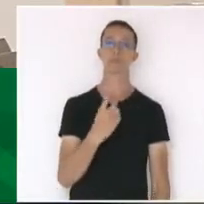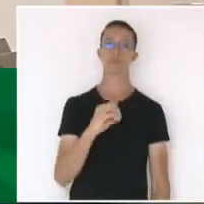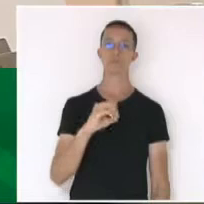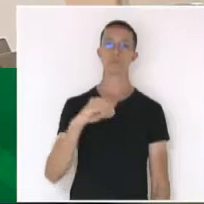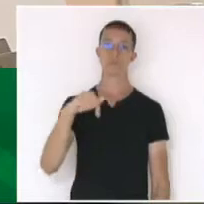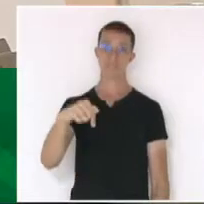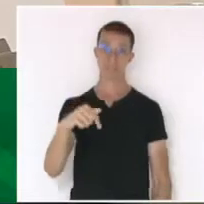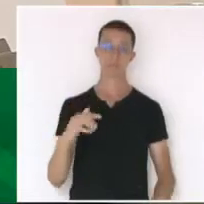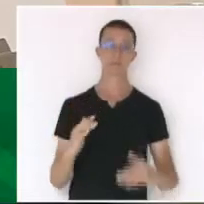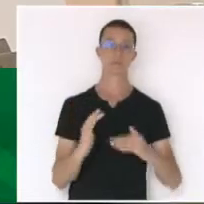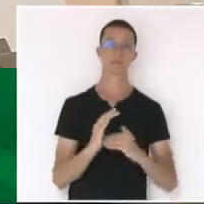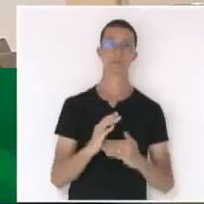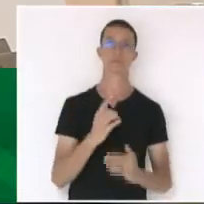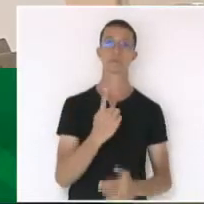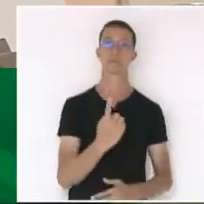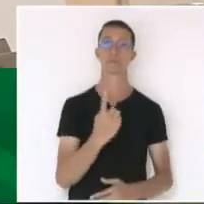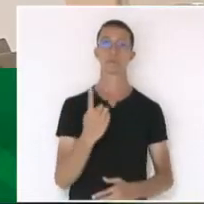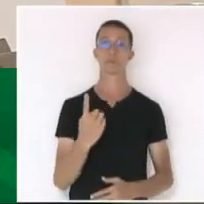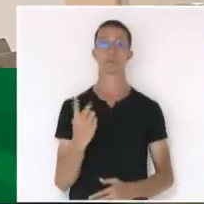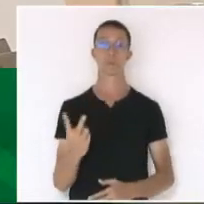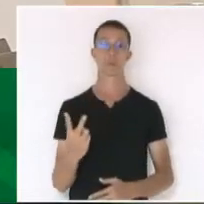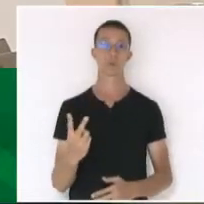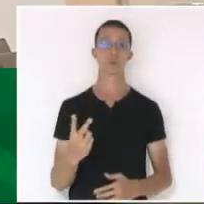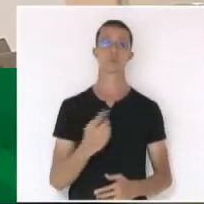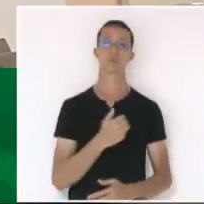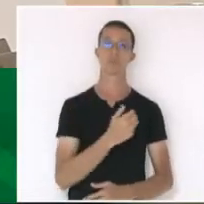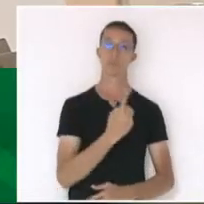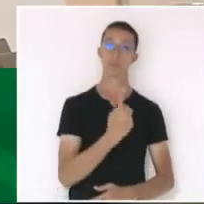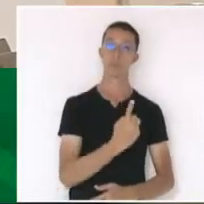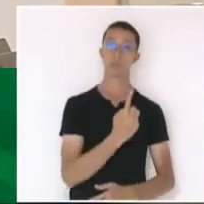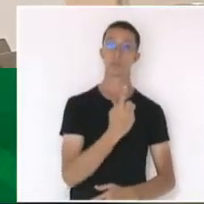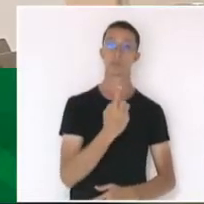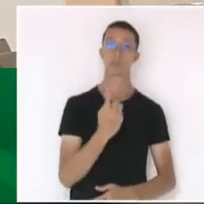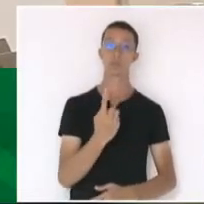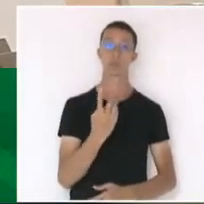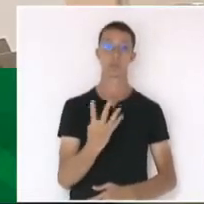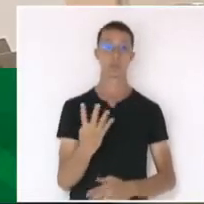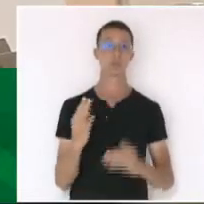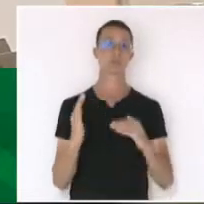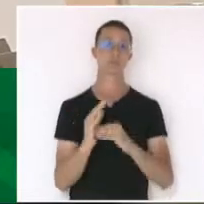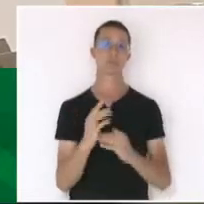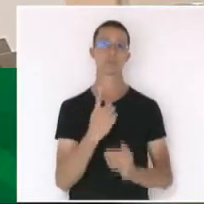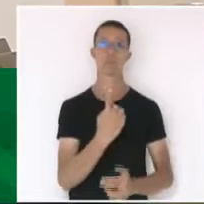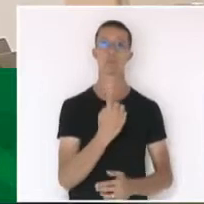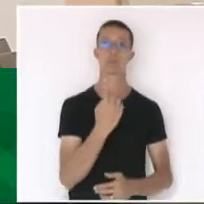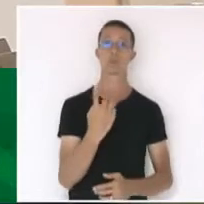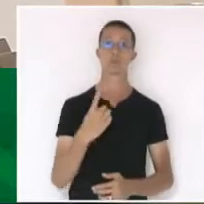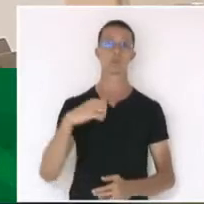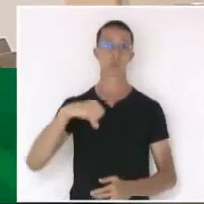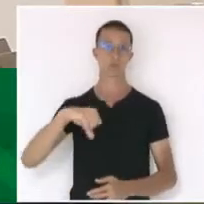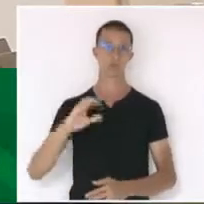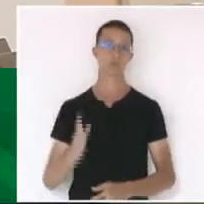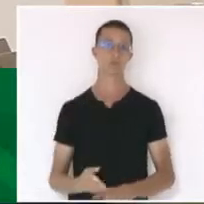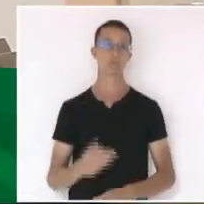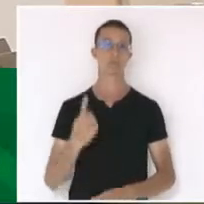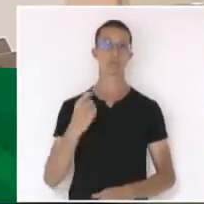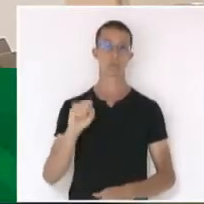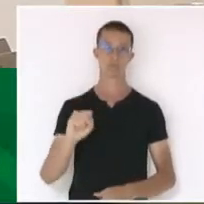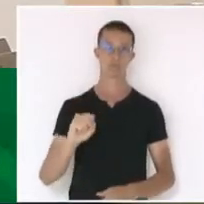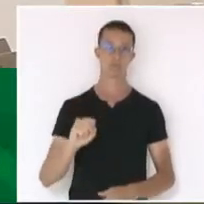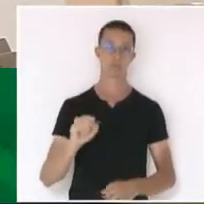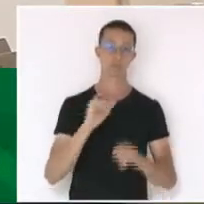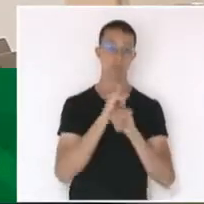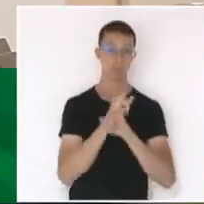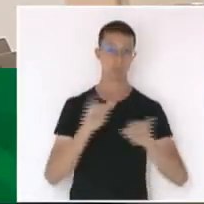a112 e 114 a 119/2018 e comunicou que